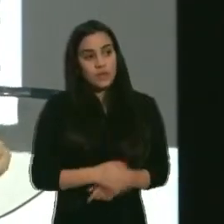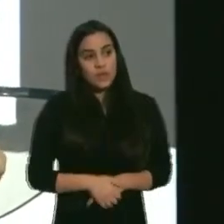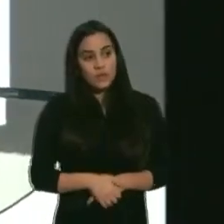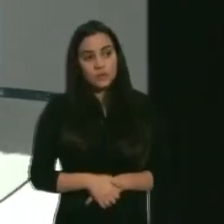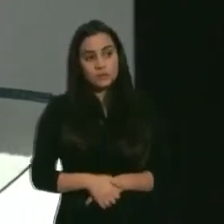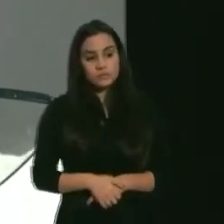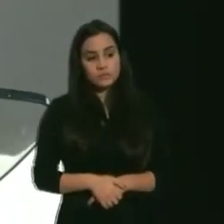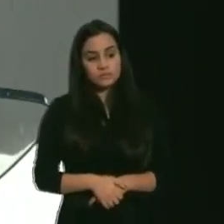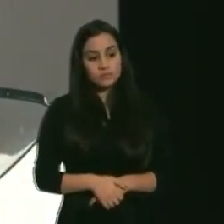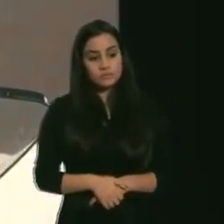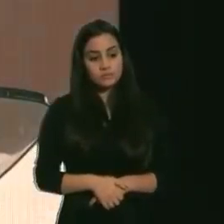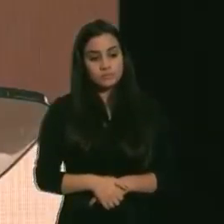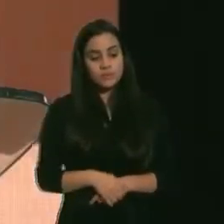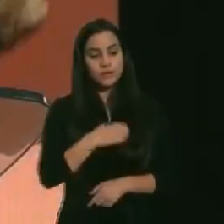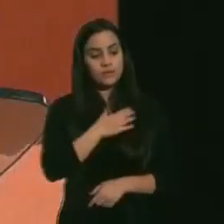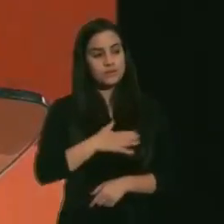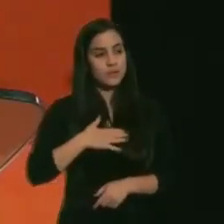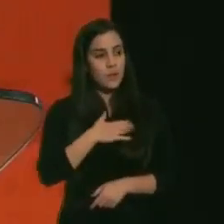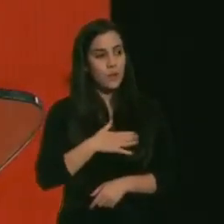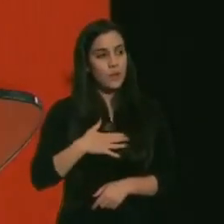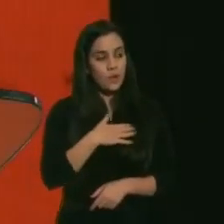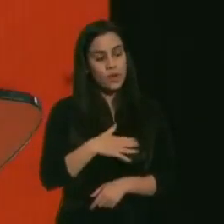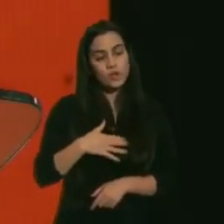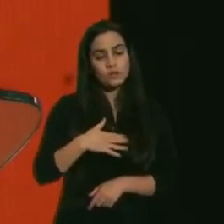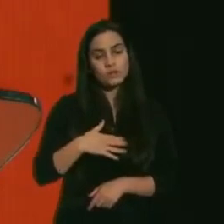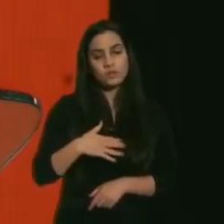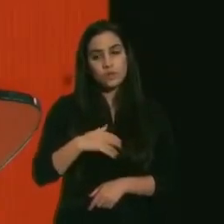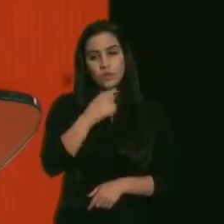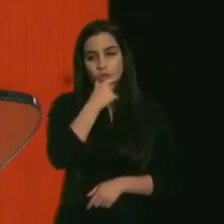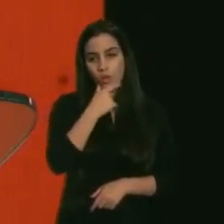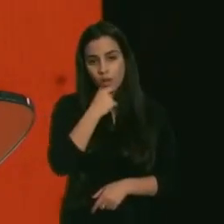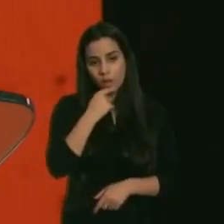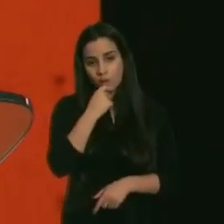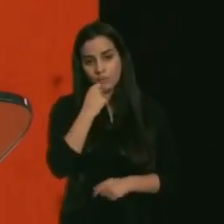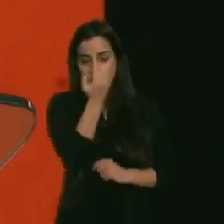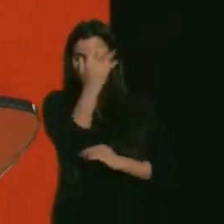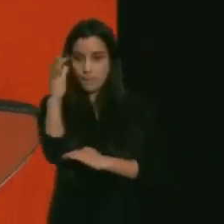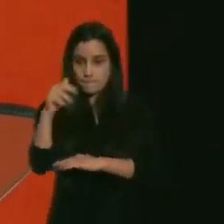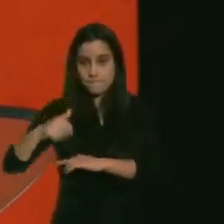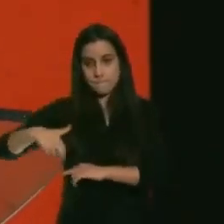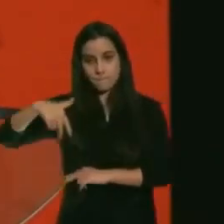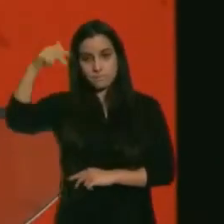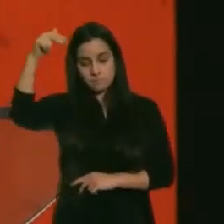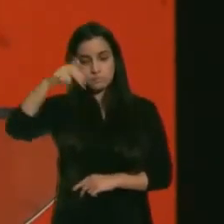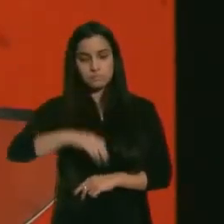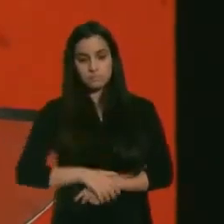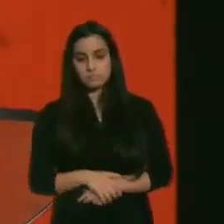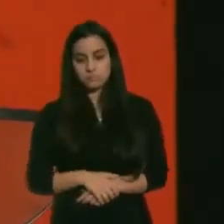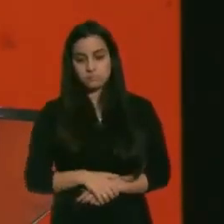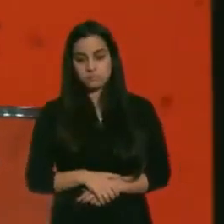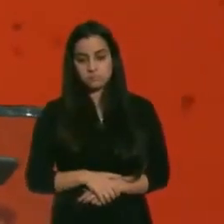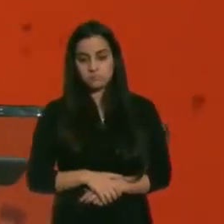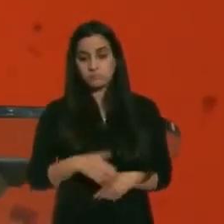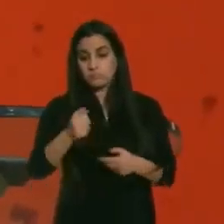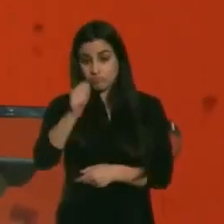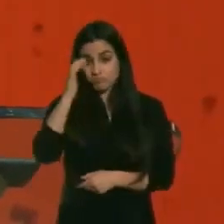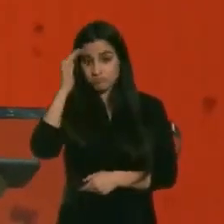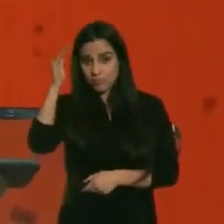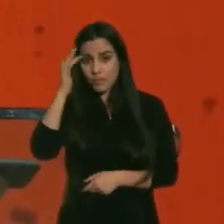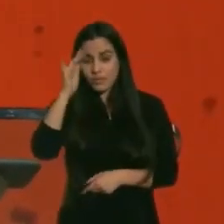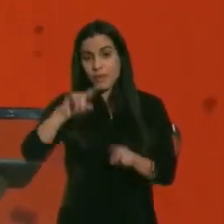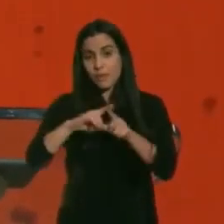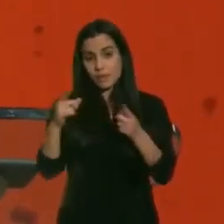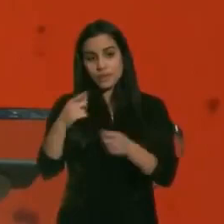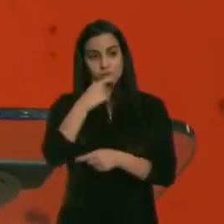Zaqueu em cima da árvore. Eu consigo imaginar a multidão, mas ele queria ouvir